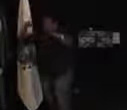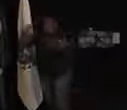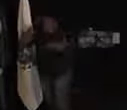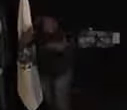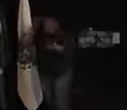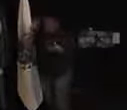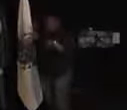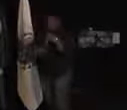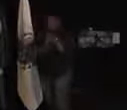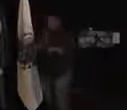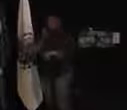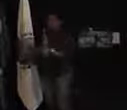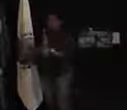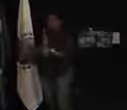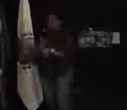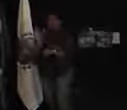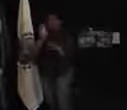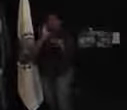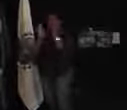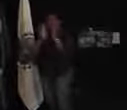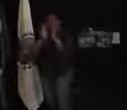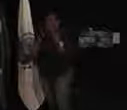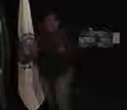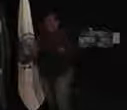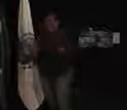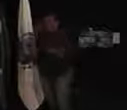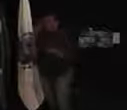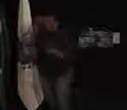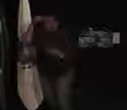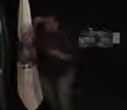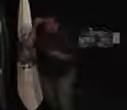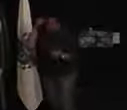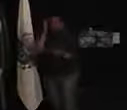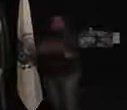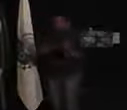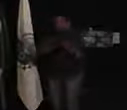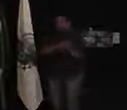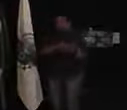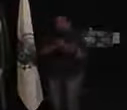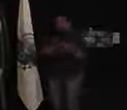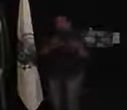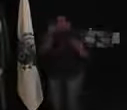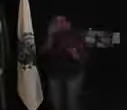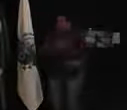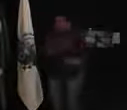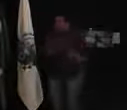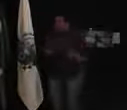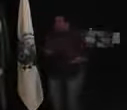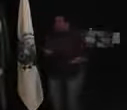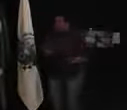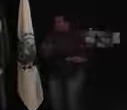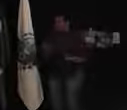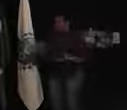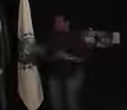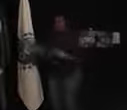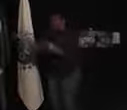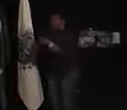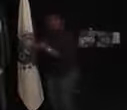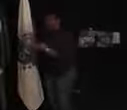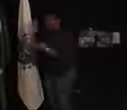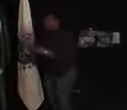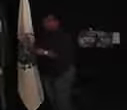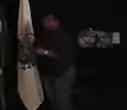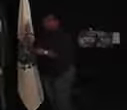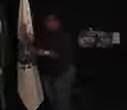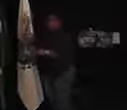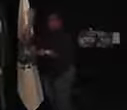é. Gente, aí, olha o caos. E aí ela fica, quando ela se dá conta, já era 7, 8